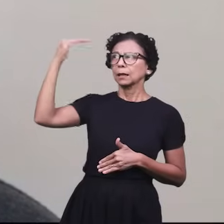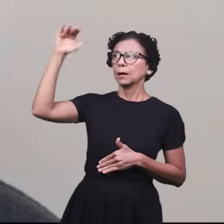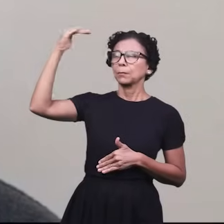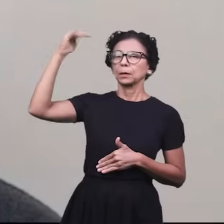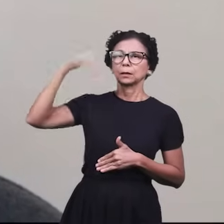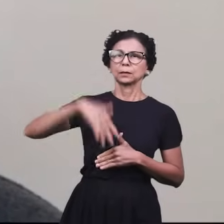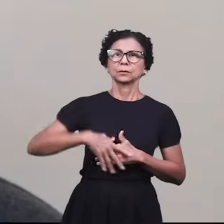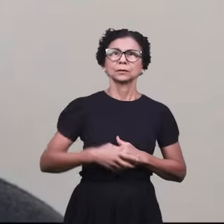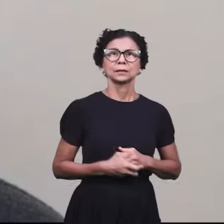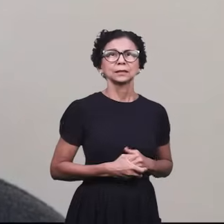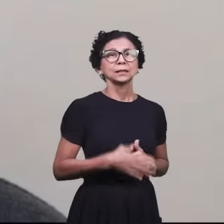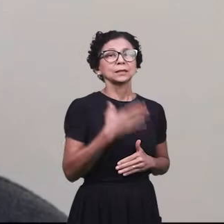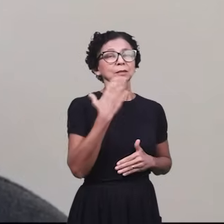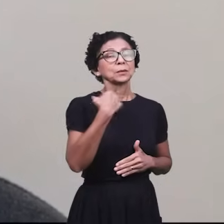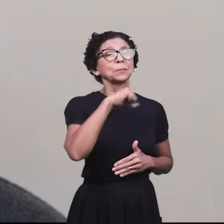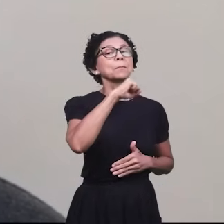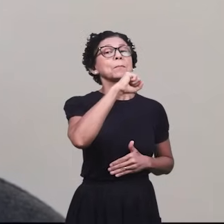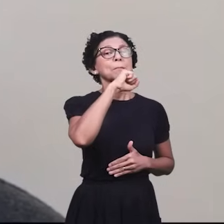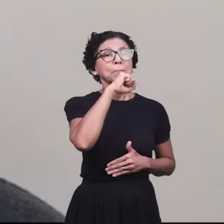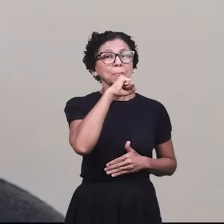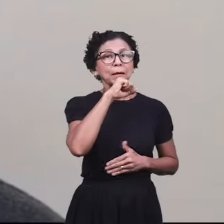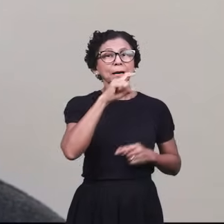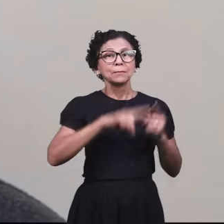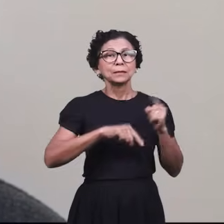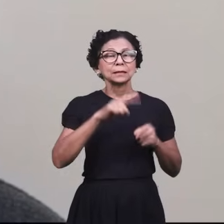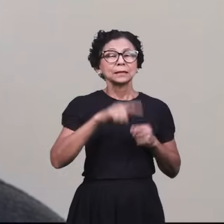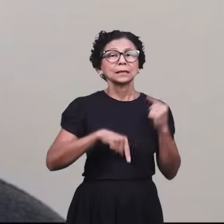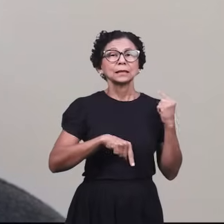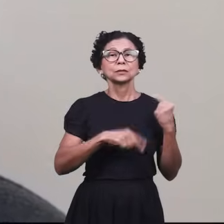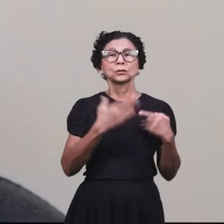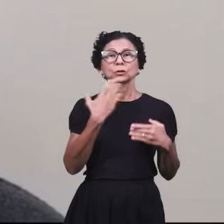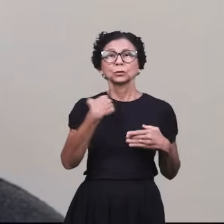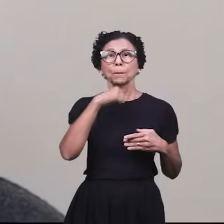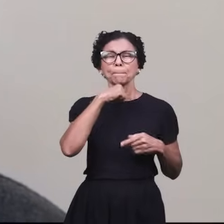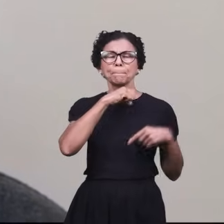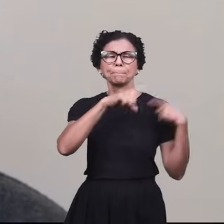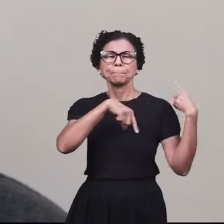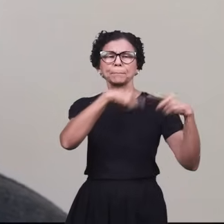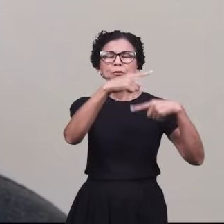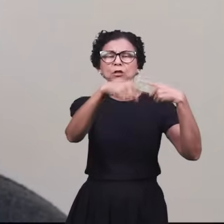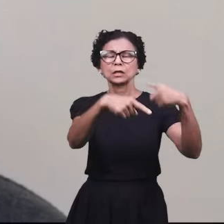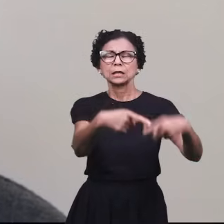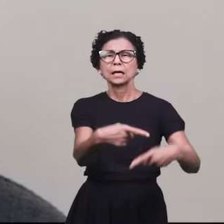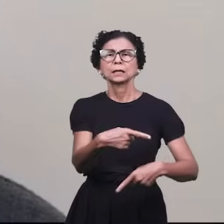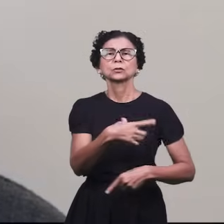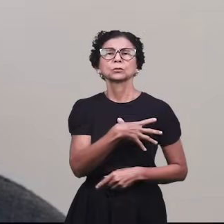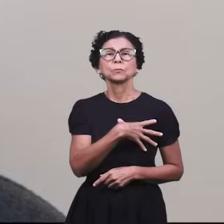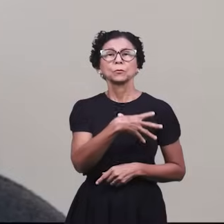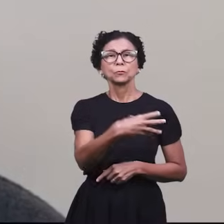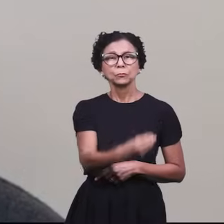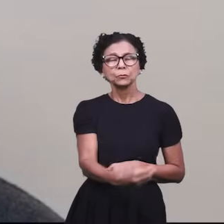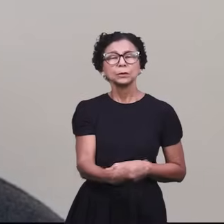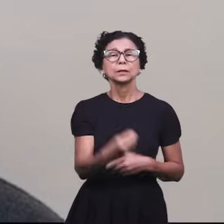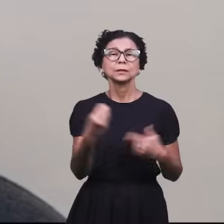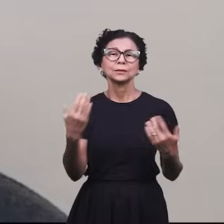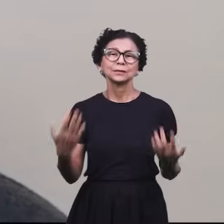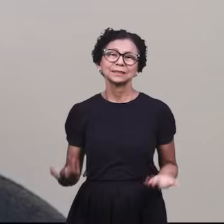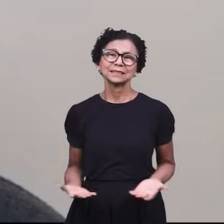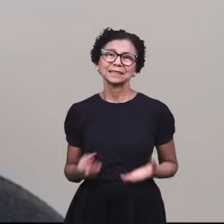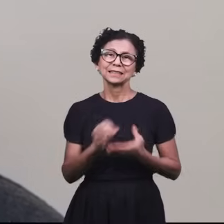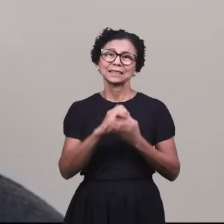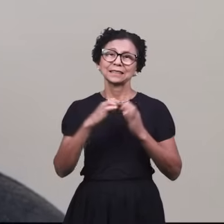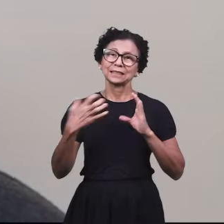que estavam em nossos pais, em seus materiais genéticos, em seus DNAs, eles passam para os filhos.